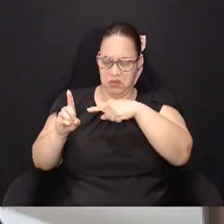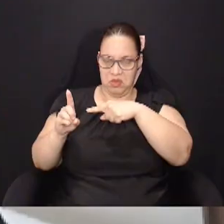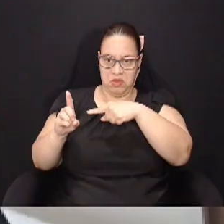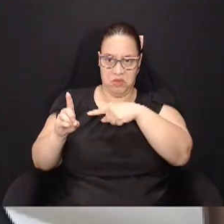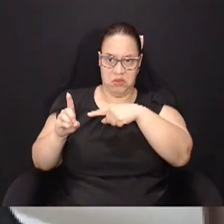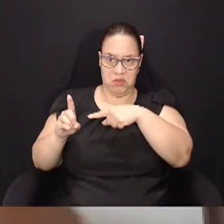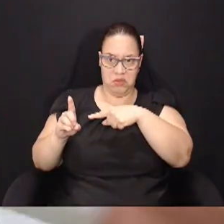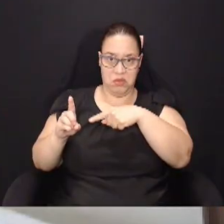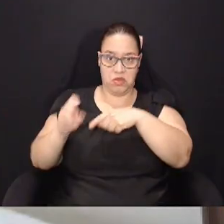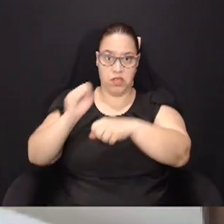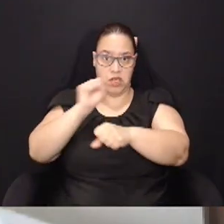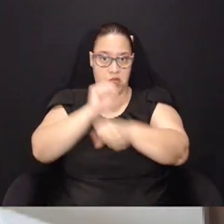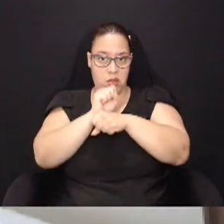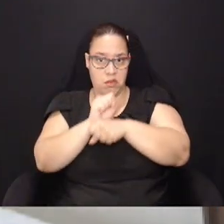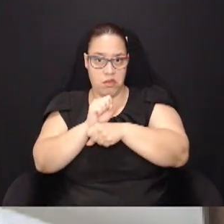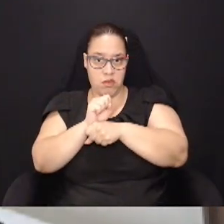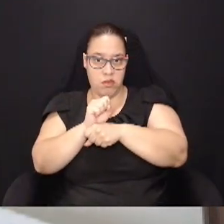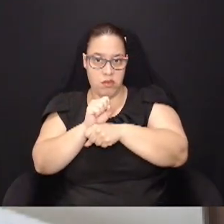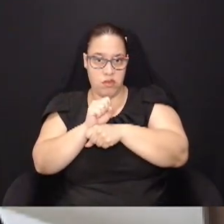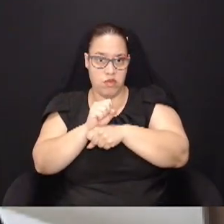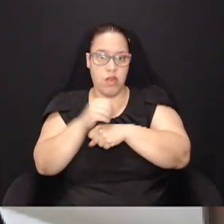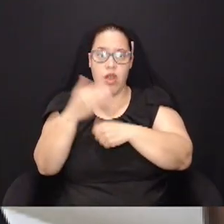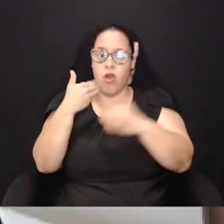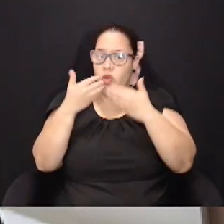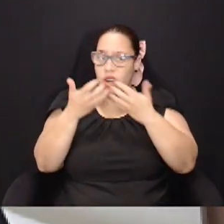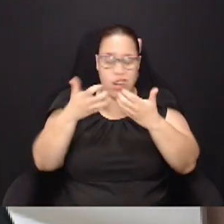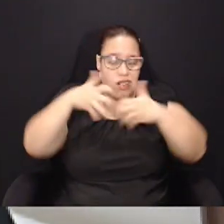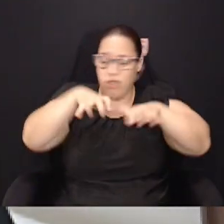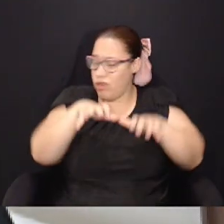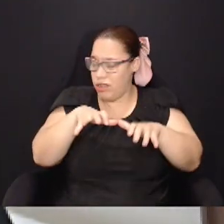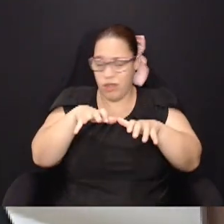parado, sem conversar,